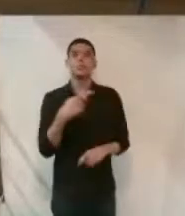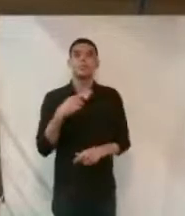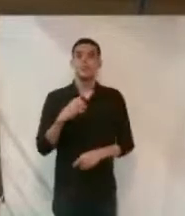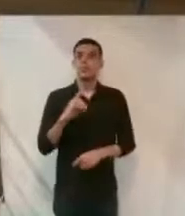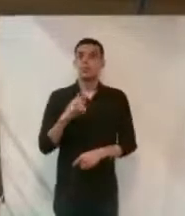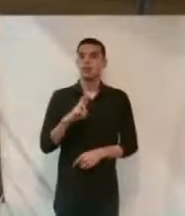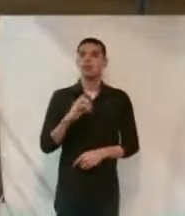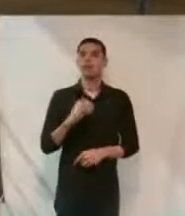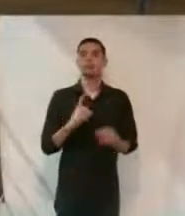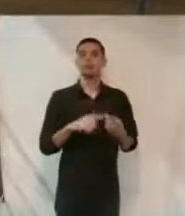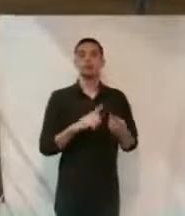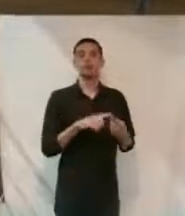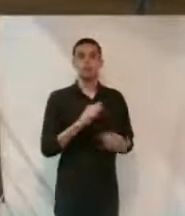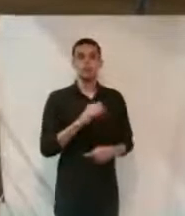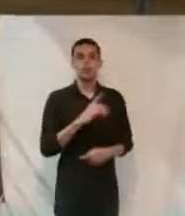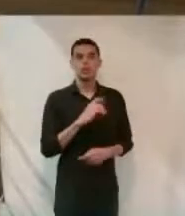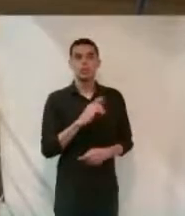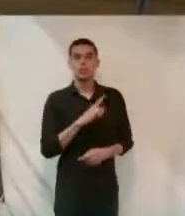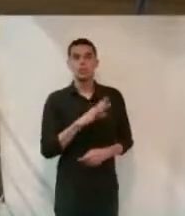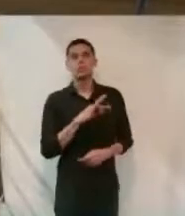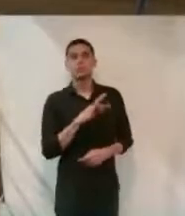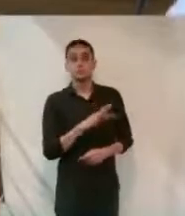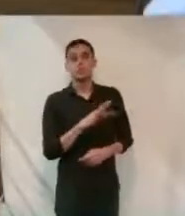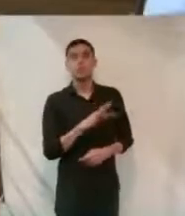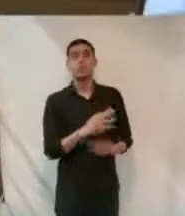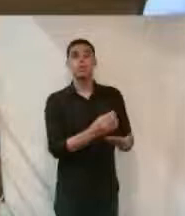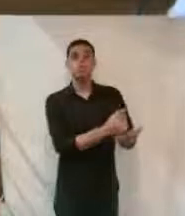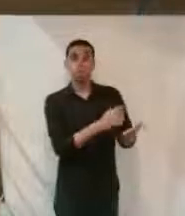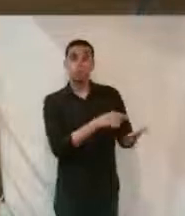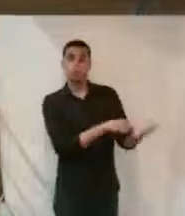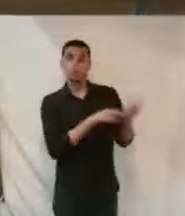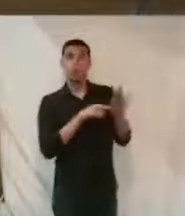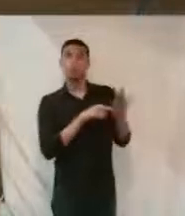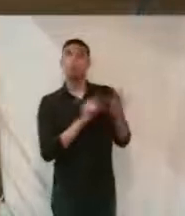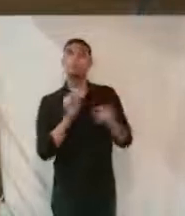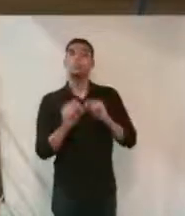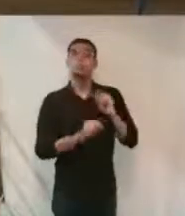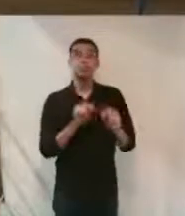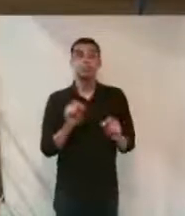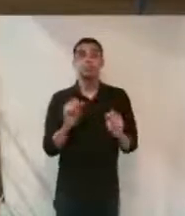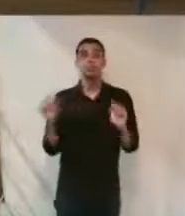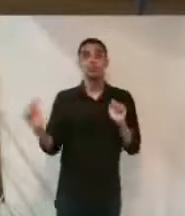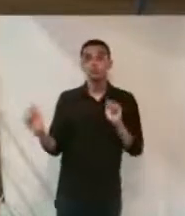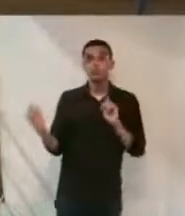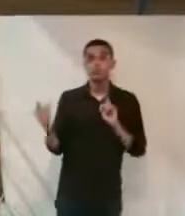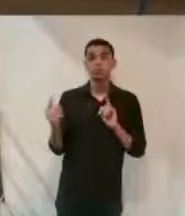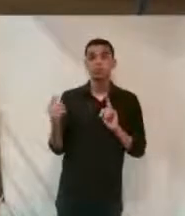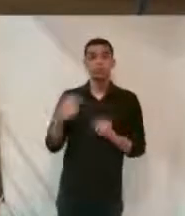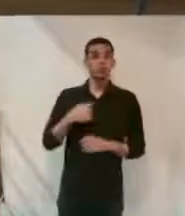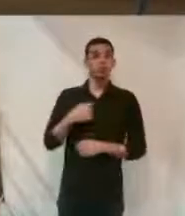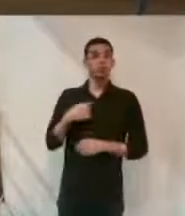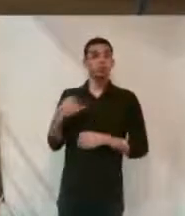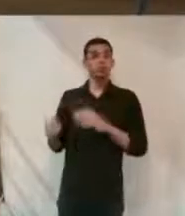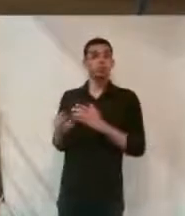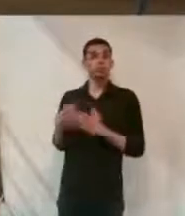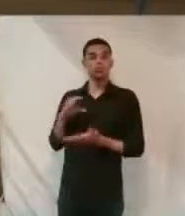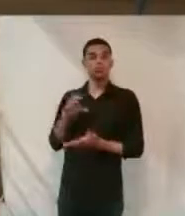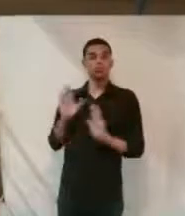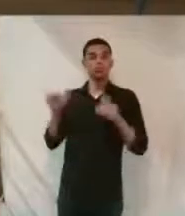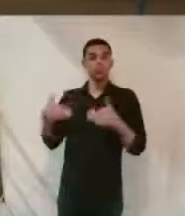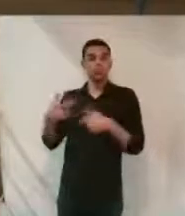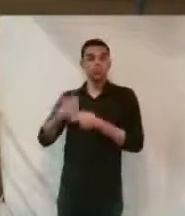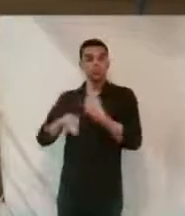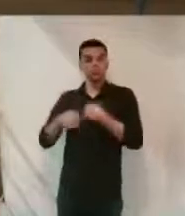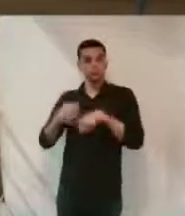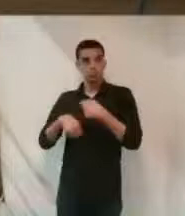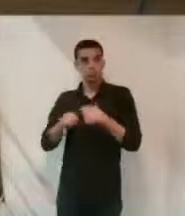engenharia, mostrando que a presença do tribunal, junto com as outras instituições, levou Pernambuco a um nível distinto na média